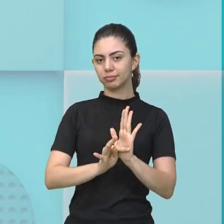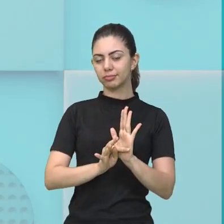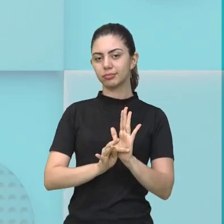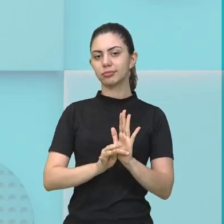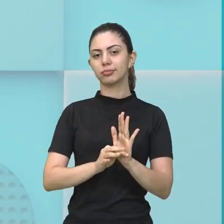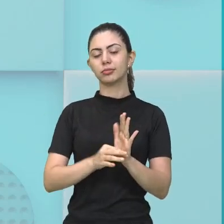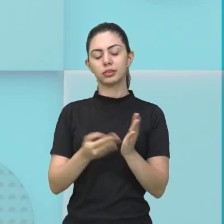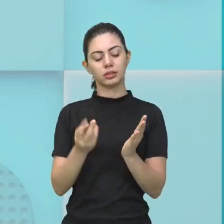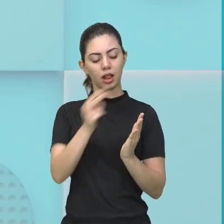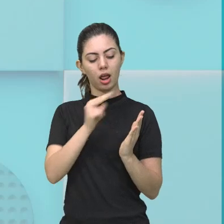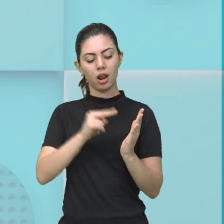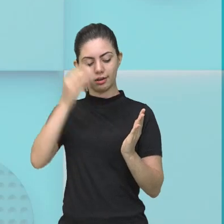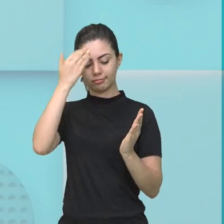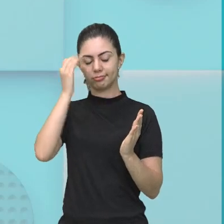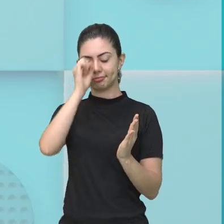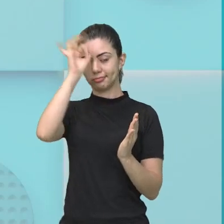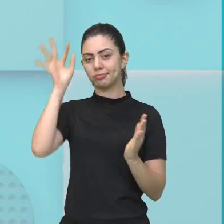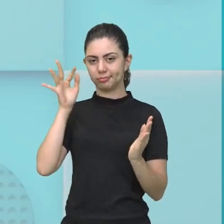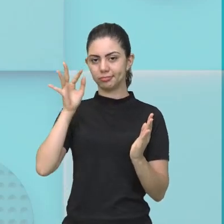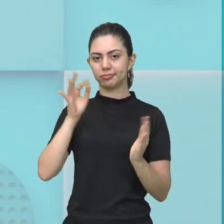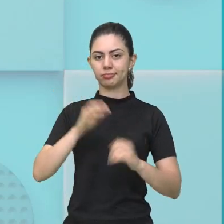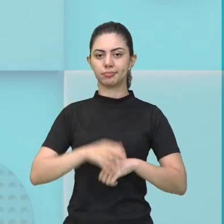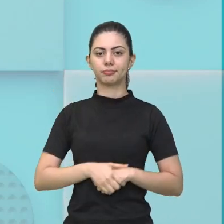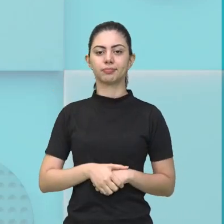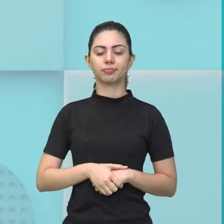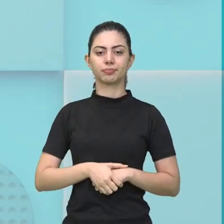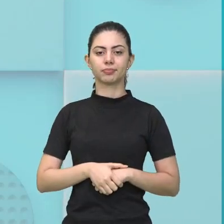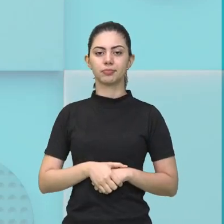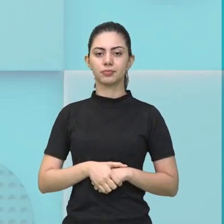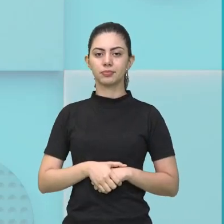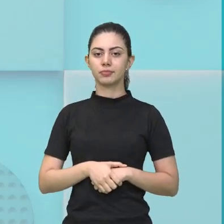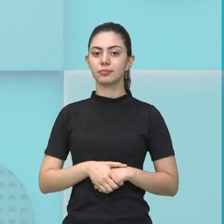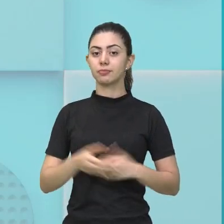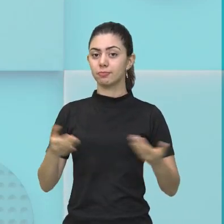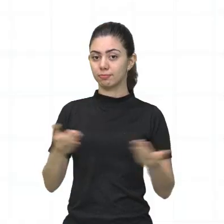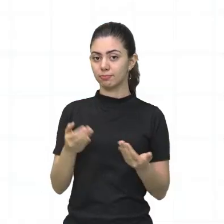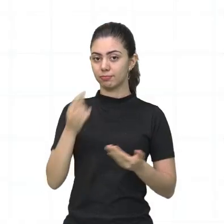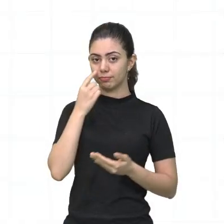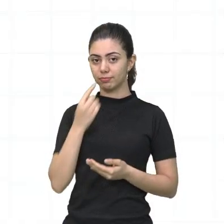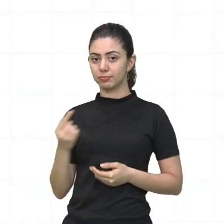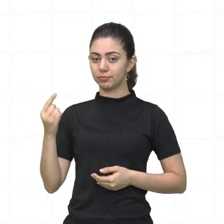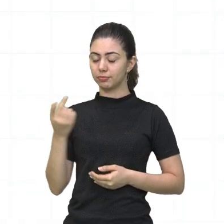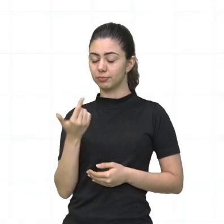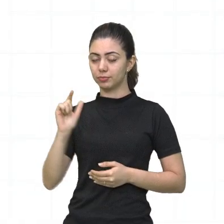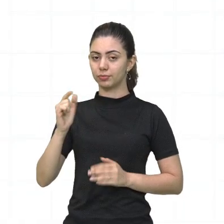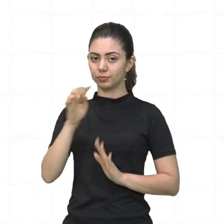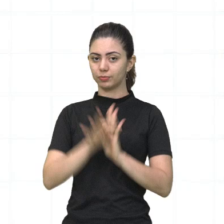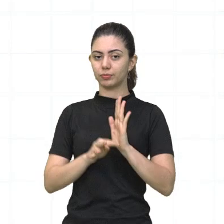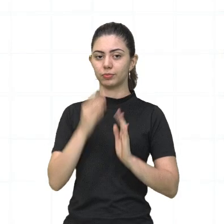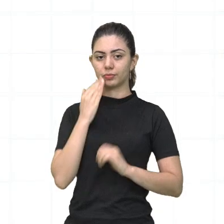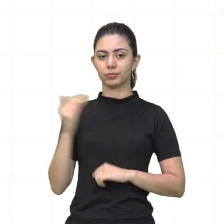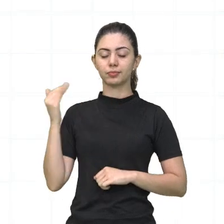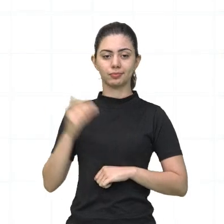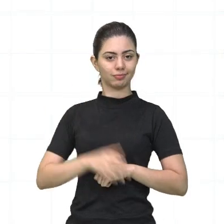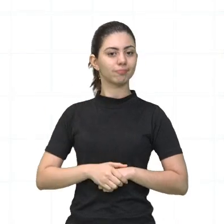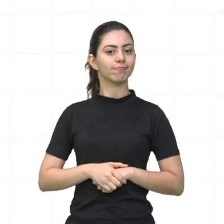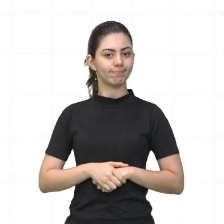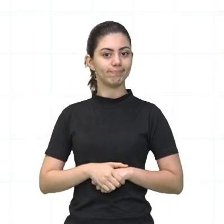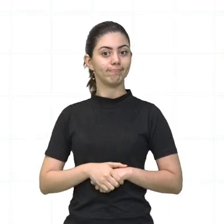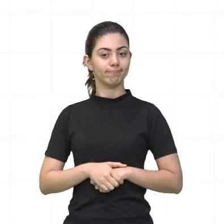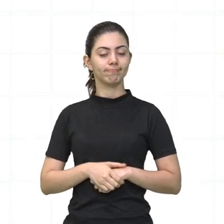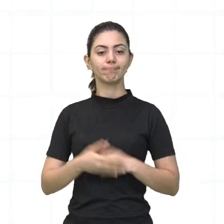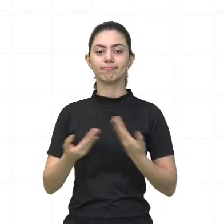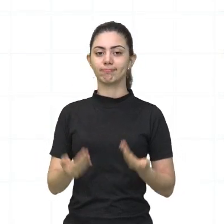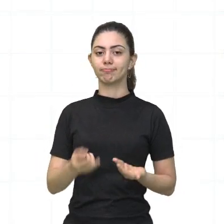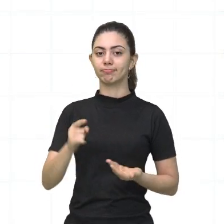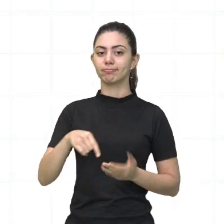forma clara, de forma coesa, bem costurada. Bora ver o nosso próximo texto. Aqui a gente tem um texto que